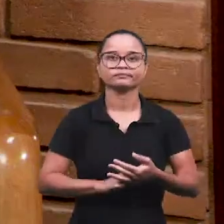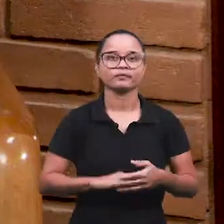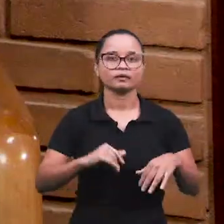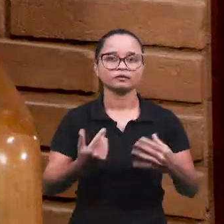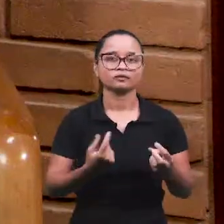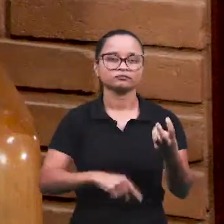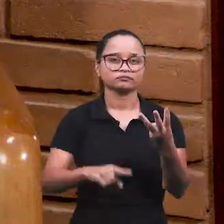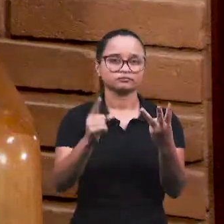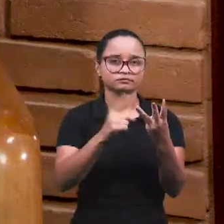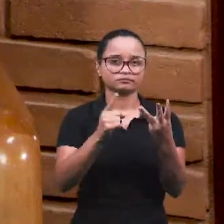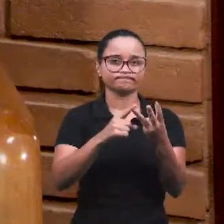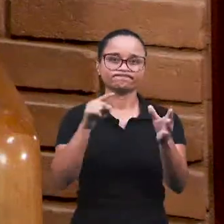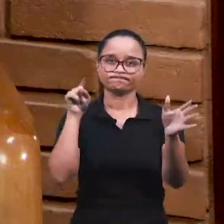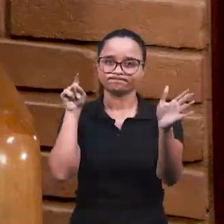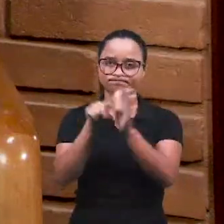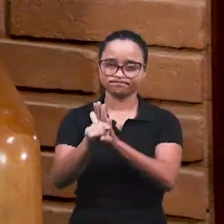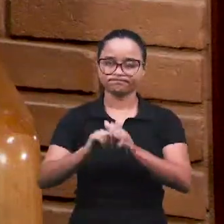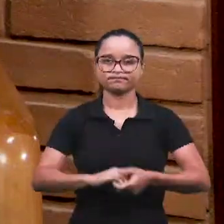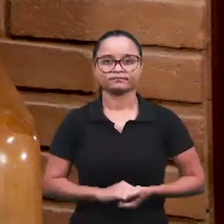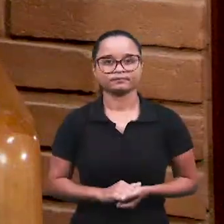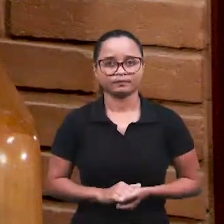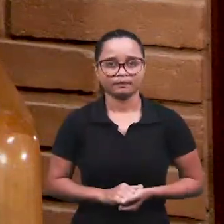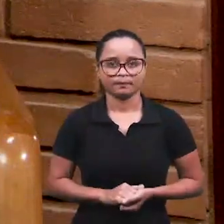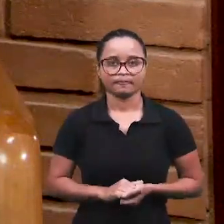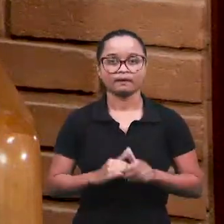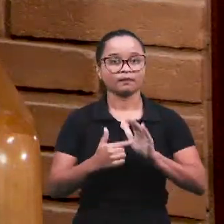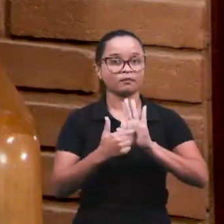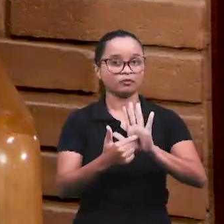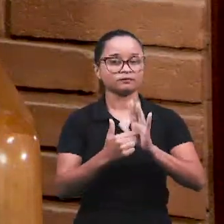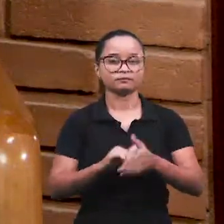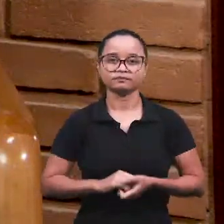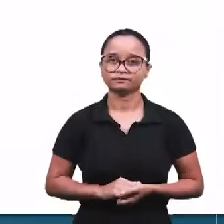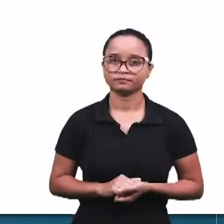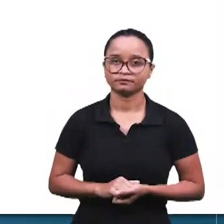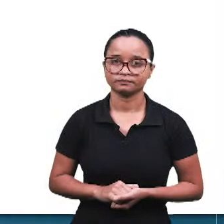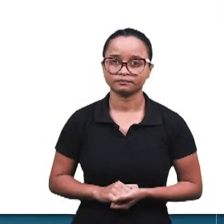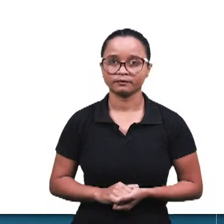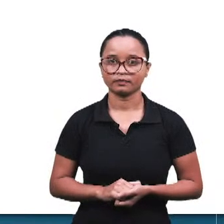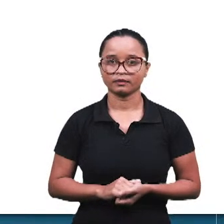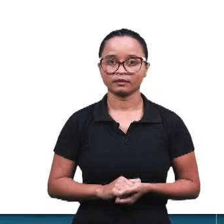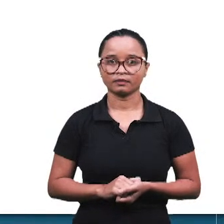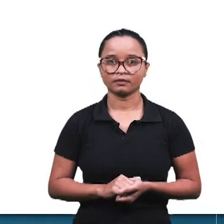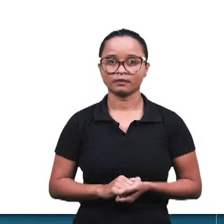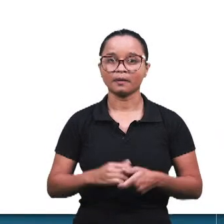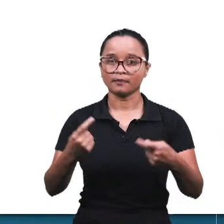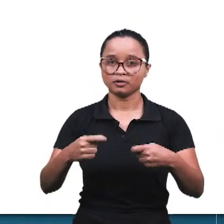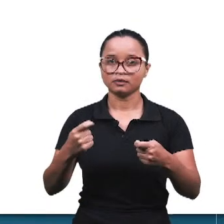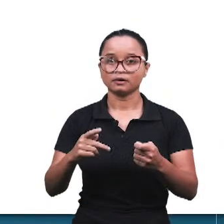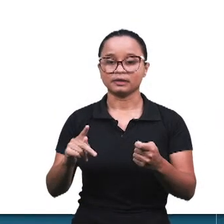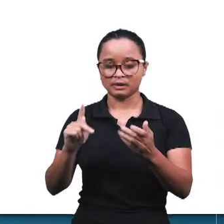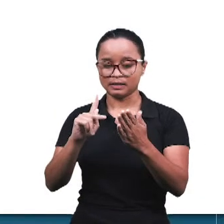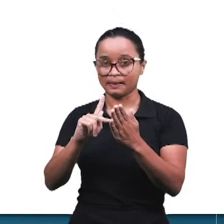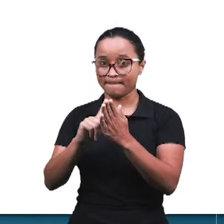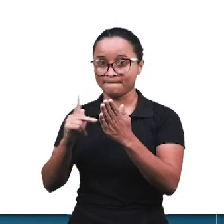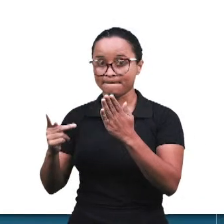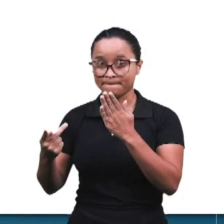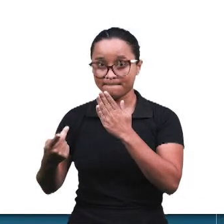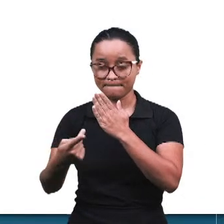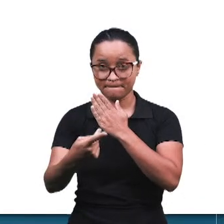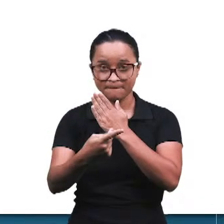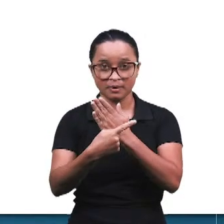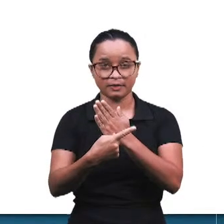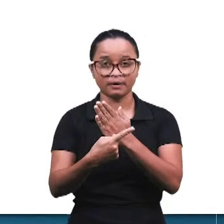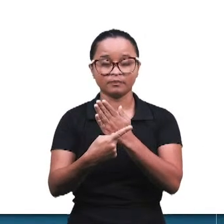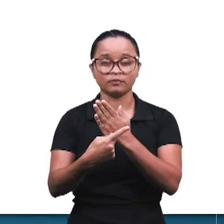terceira pergunta. E a nossa terceira pergunta, ela diz assim: cite uma parábola que já foi estudada